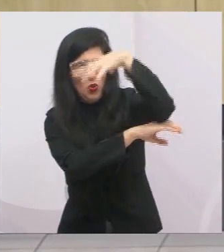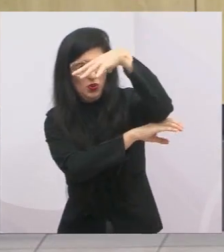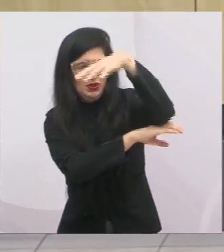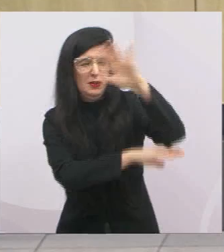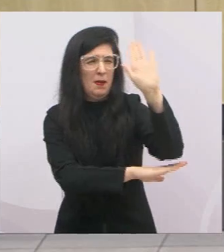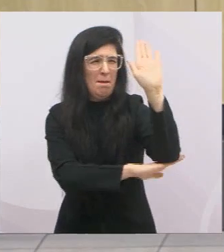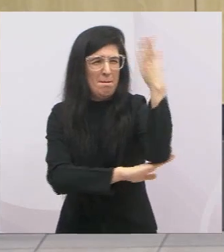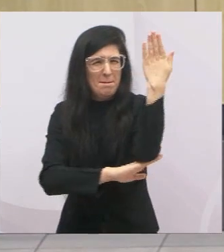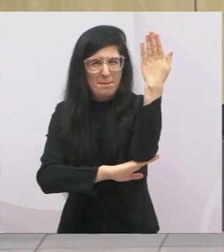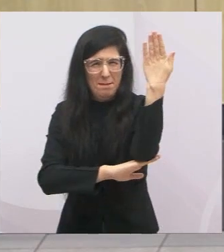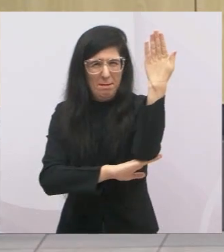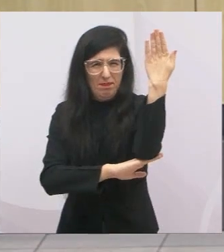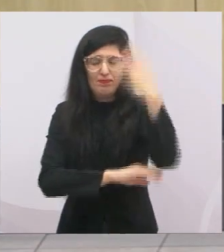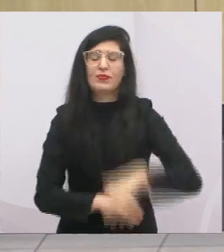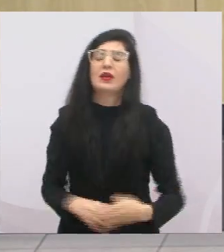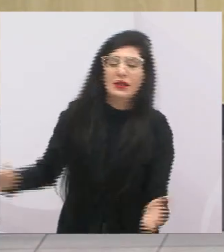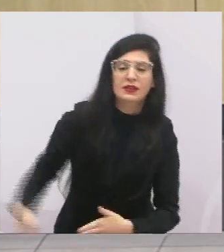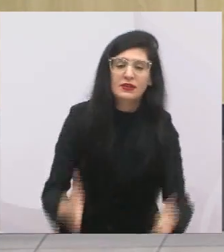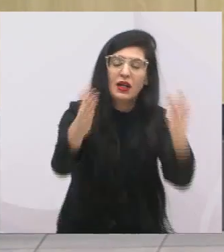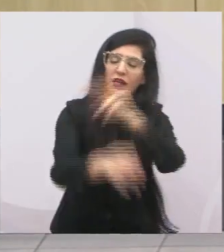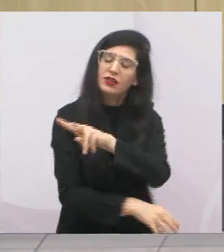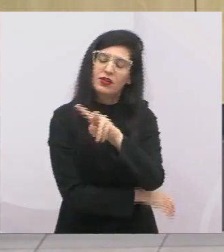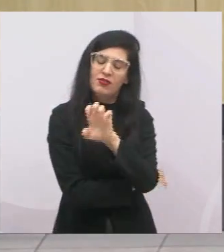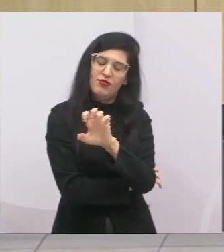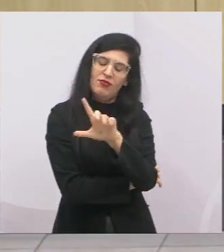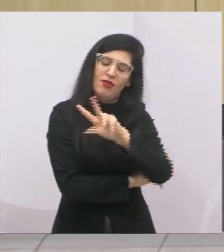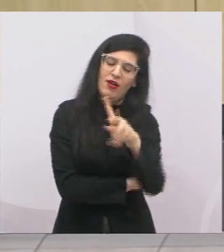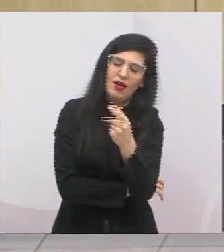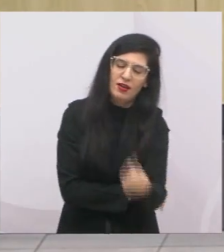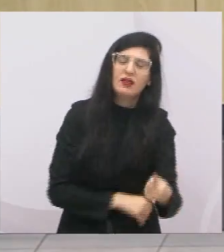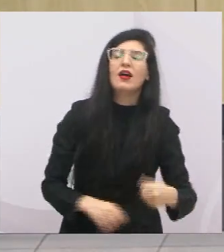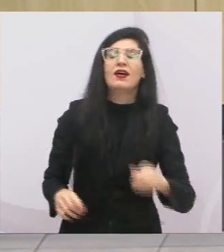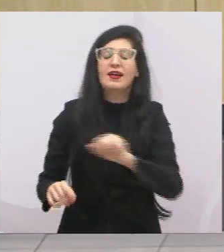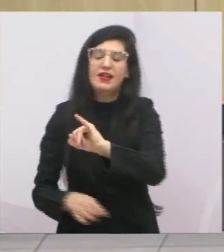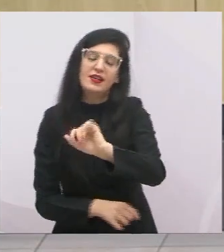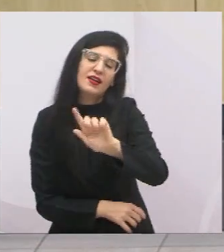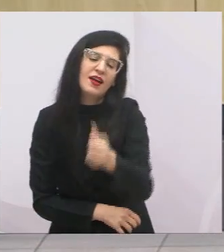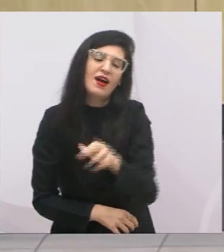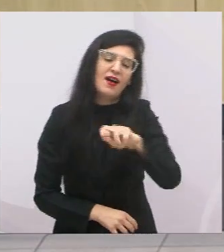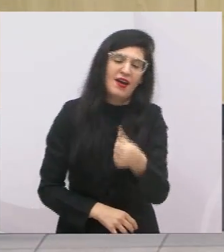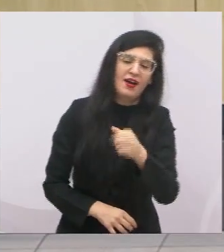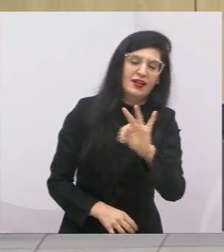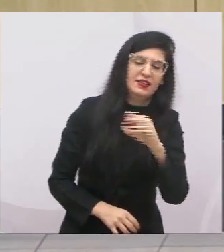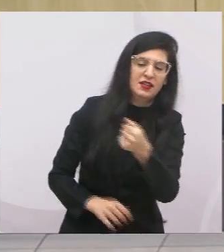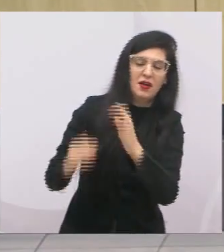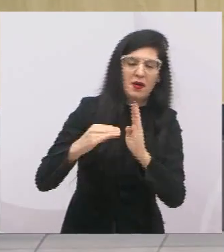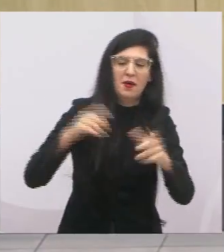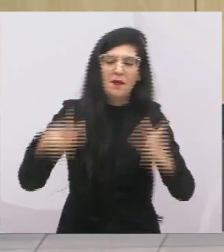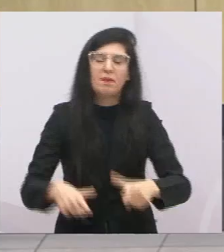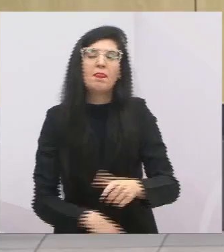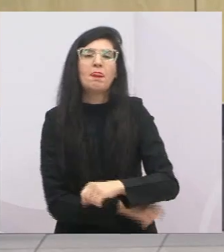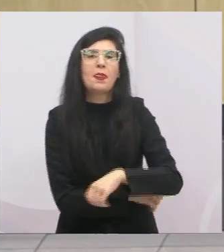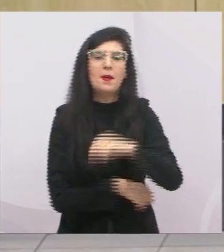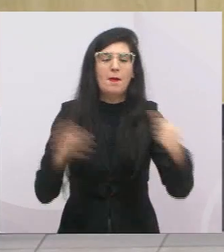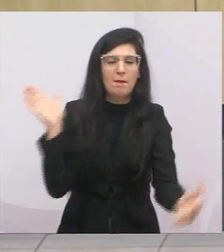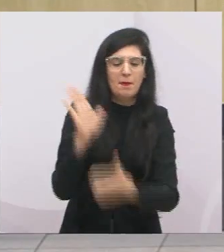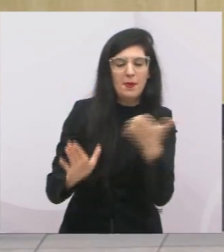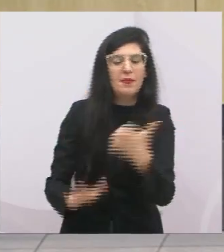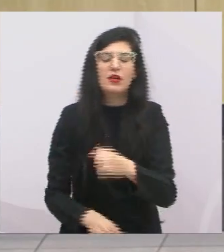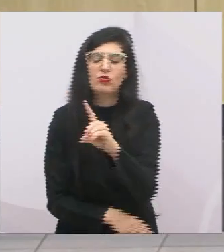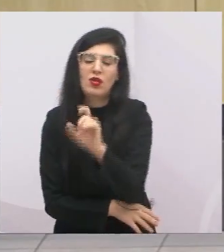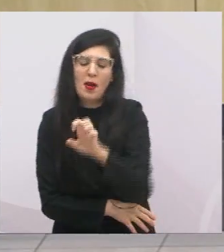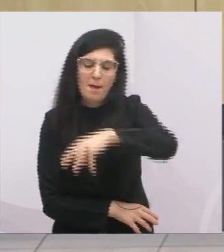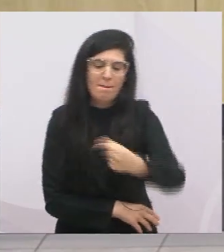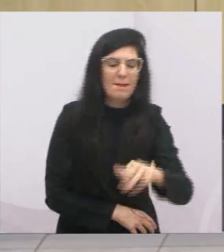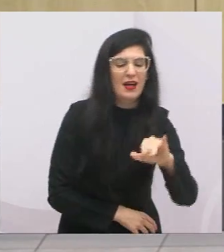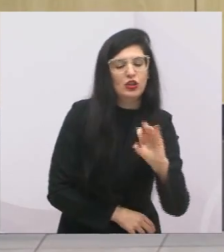queda na Estrada Velha de Garatá, ao lado do número 1571, no conjunto 1º de Maio, em Jacareí. Autoria, vereador Valmir Parque,